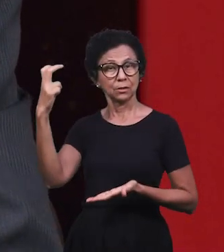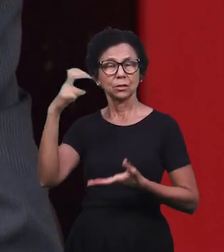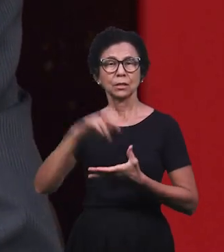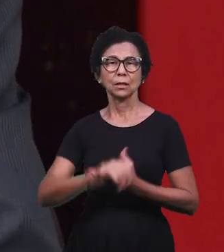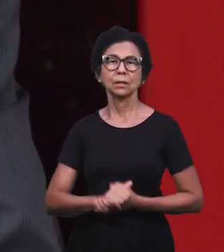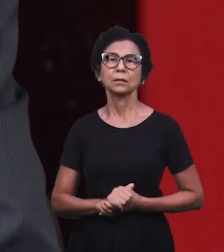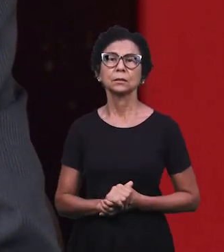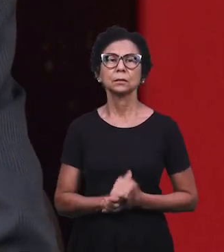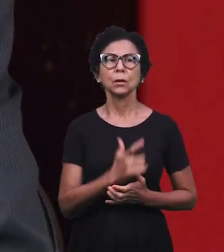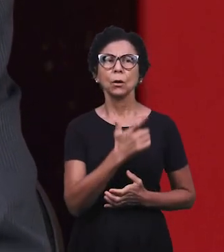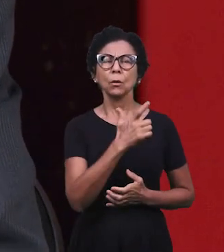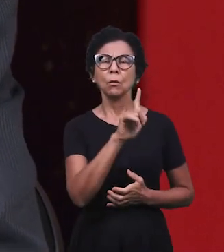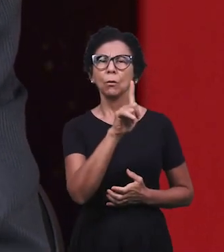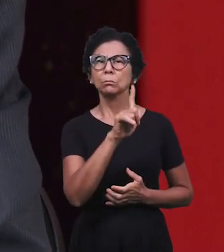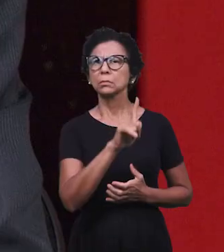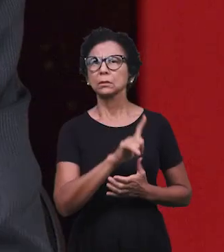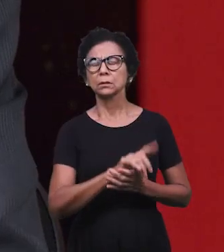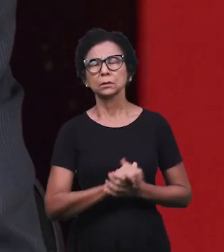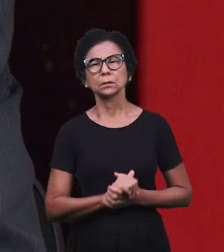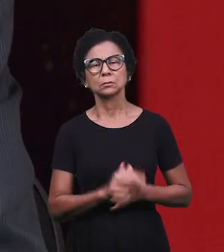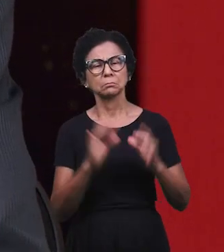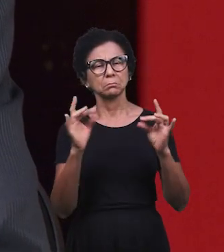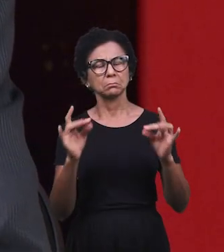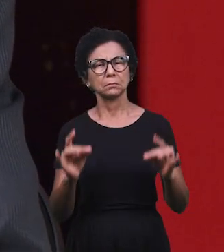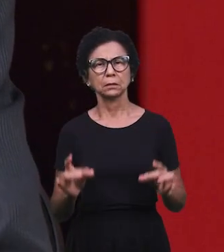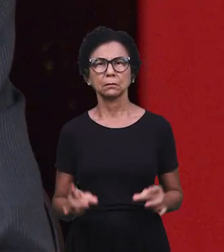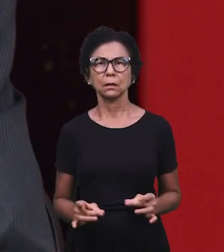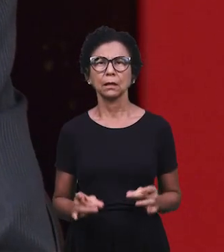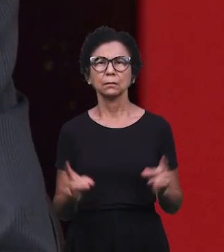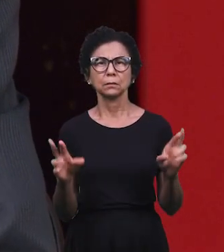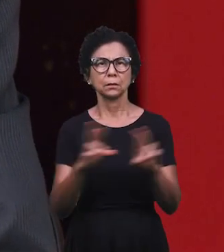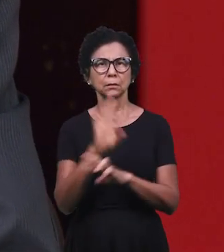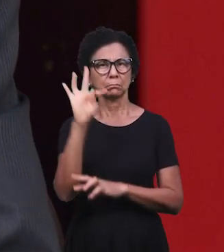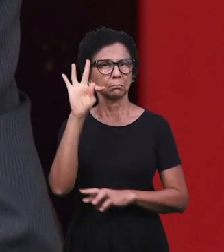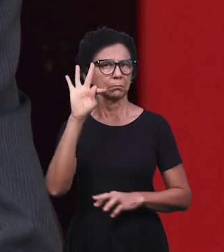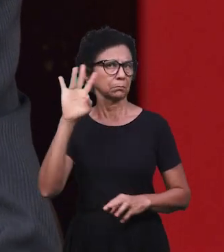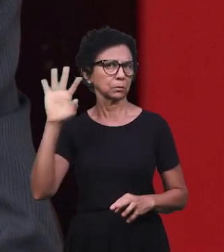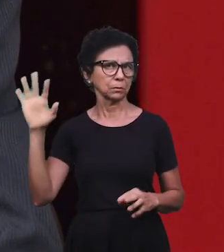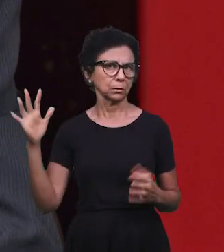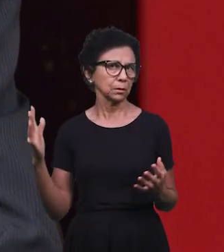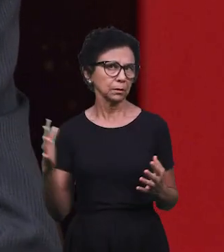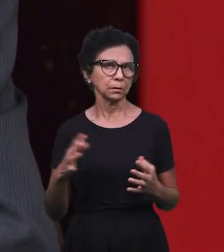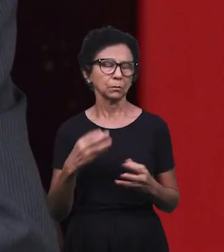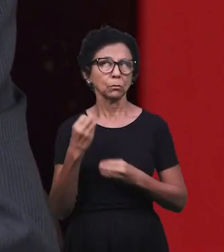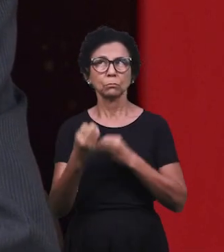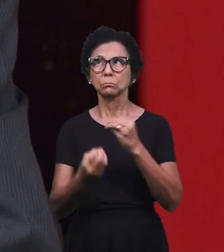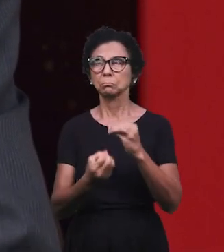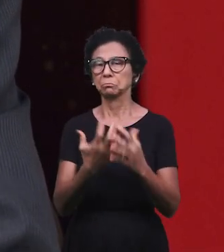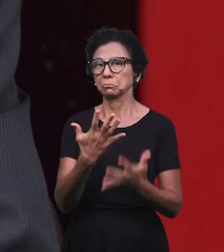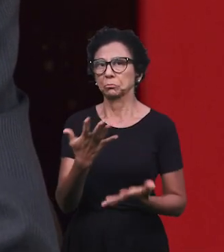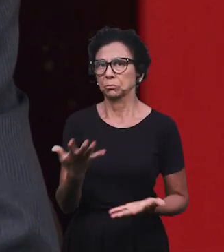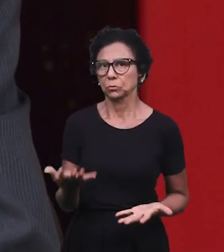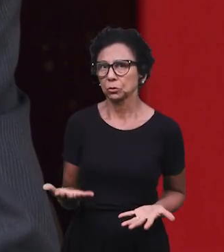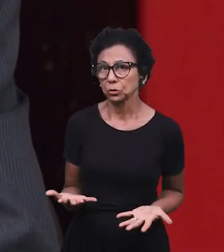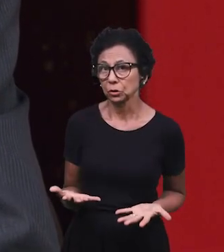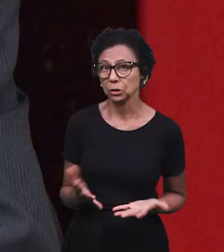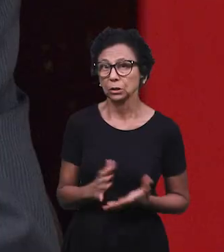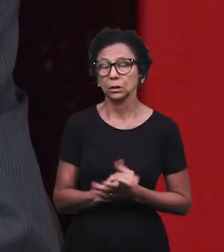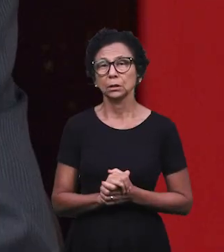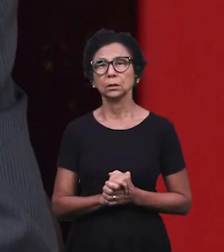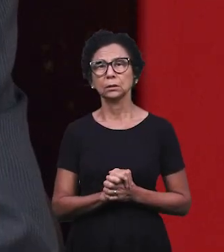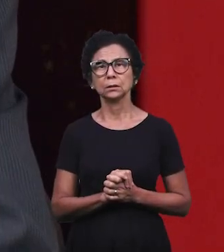outras perspectivas a respeito dessa teoria, como ela surgiu, quais são os